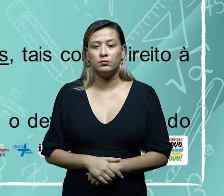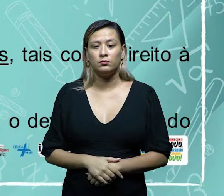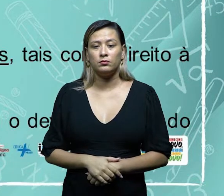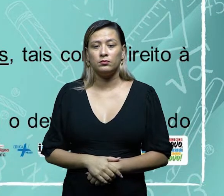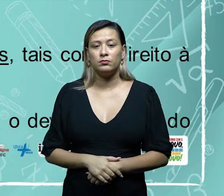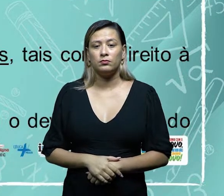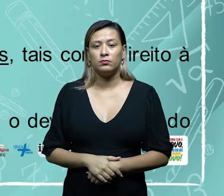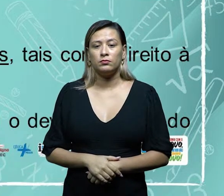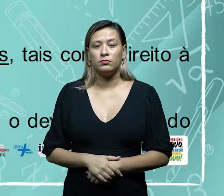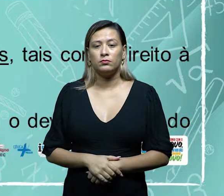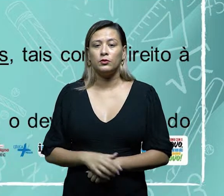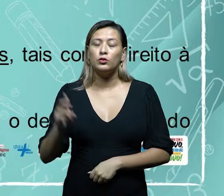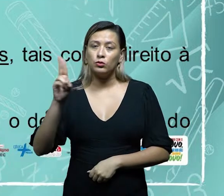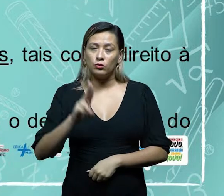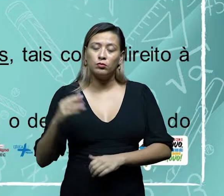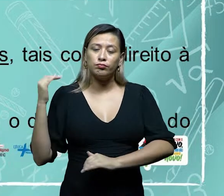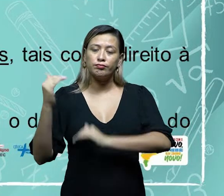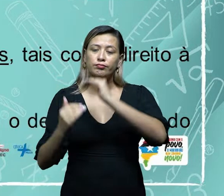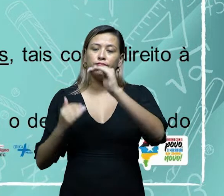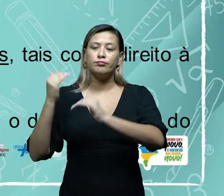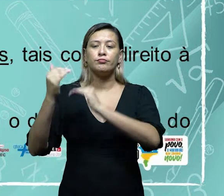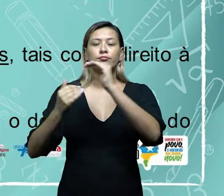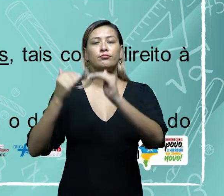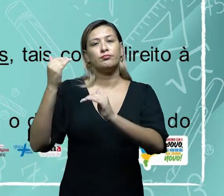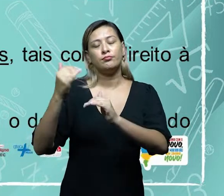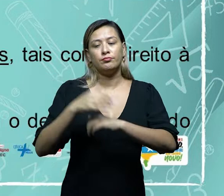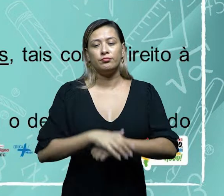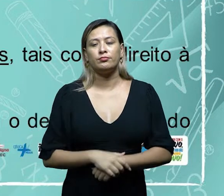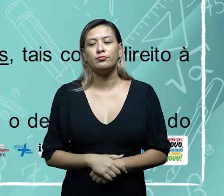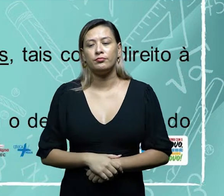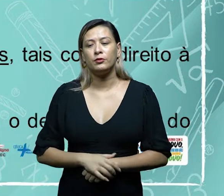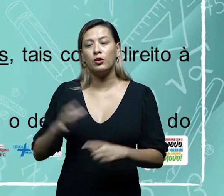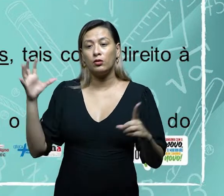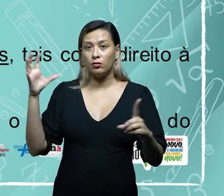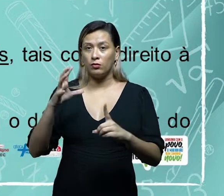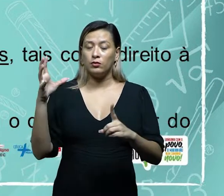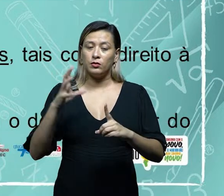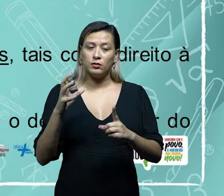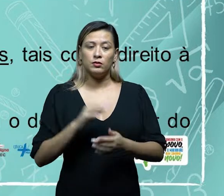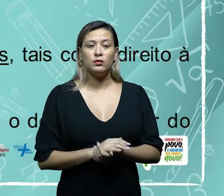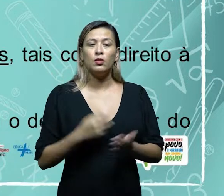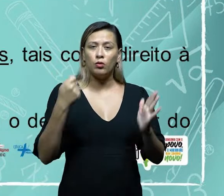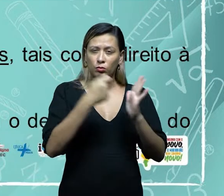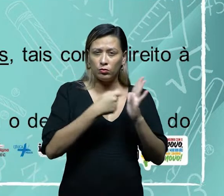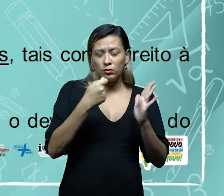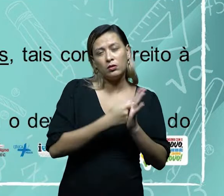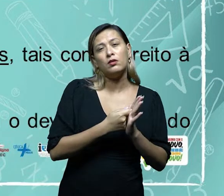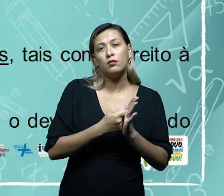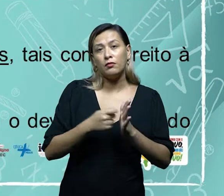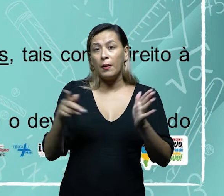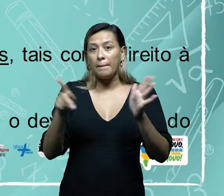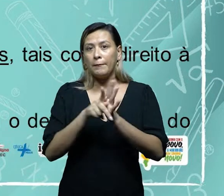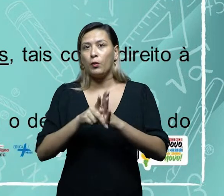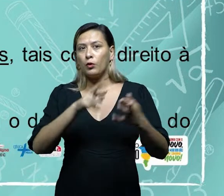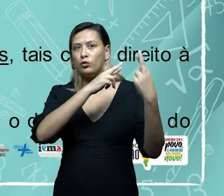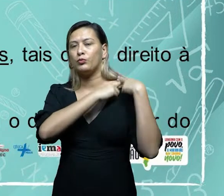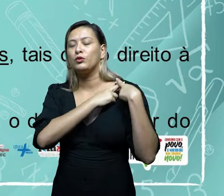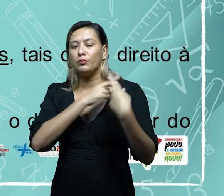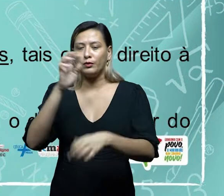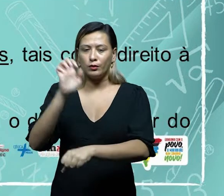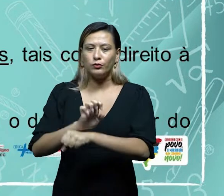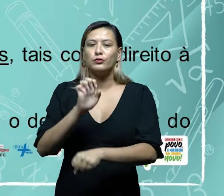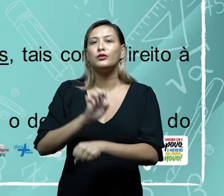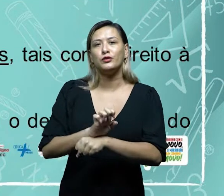geração são direitos de aplicabilidade progressiva. Infringem o dever de fazer do Estado, de